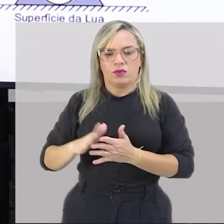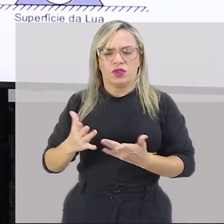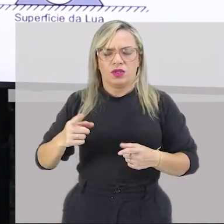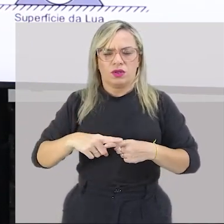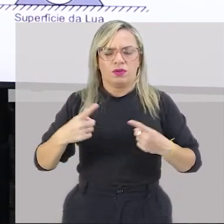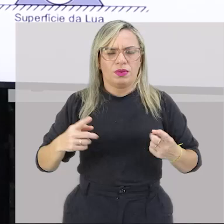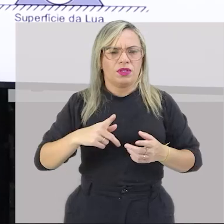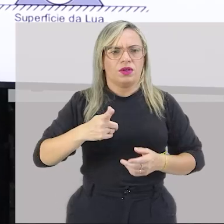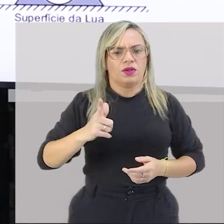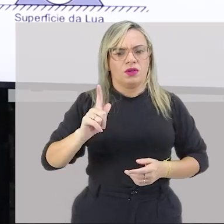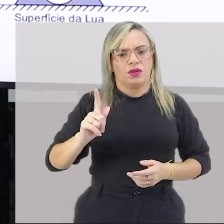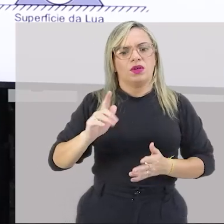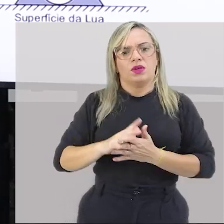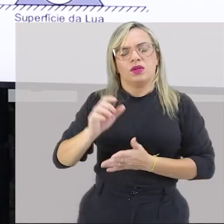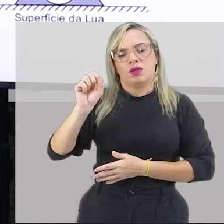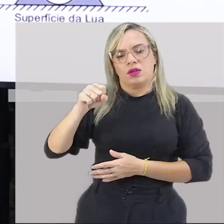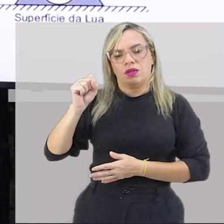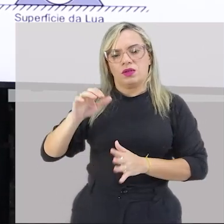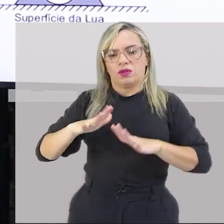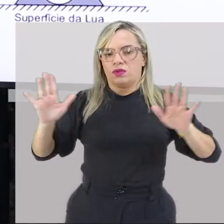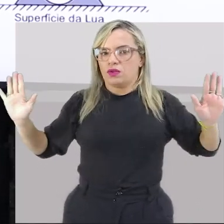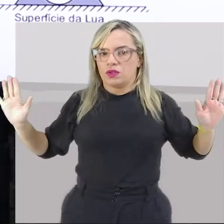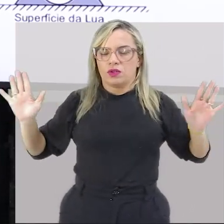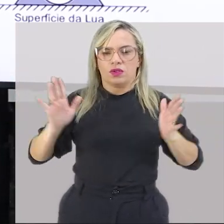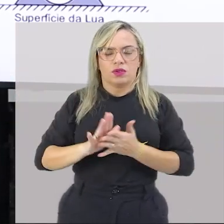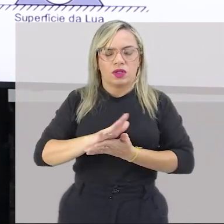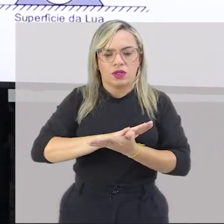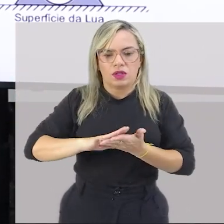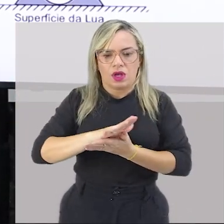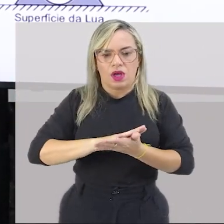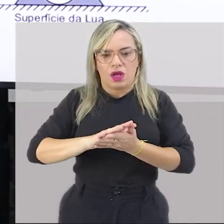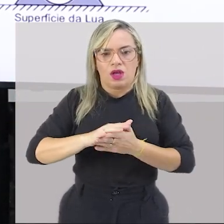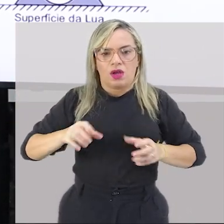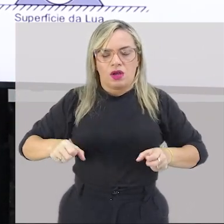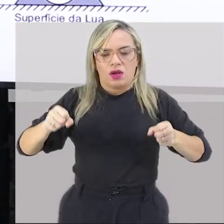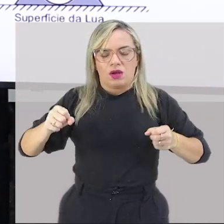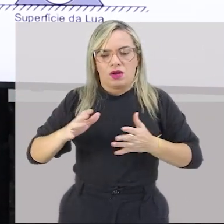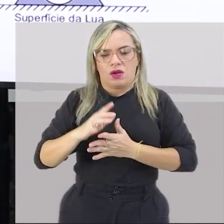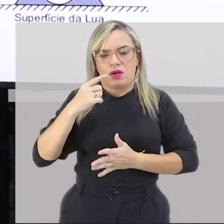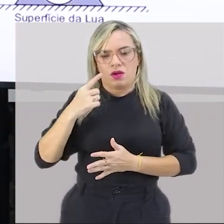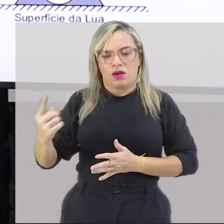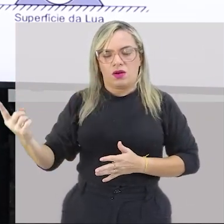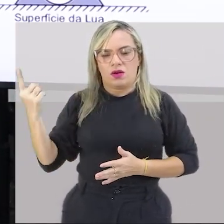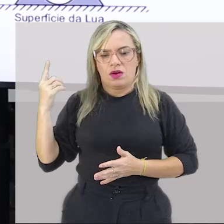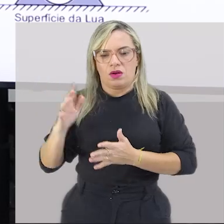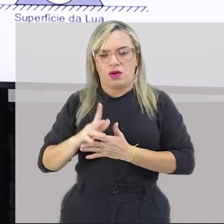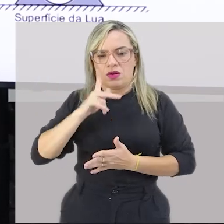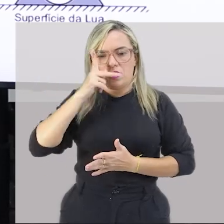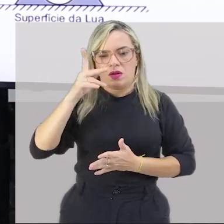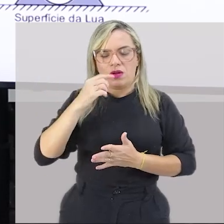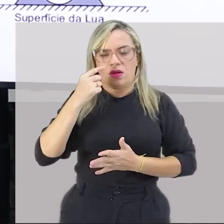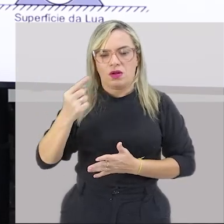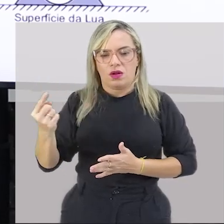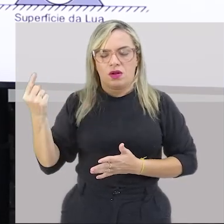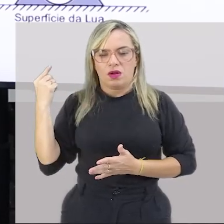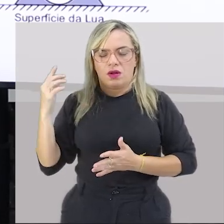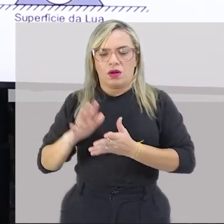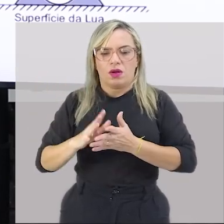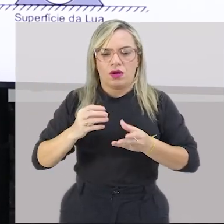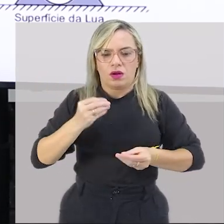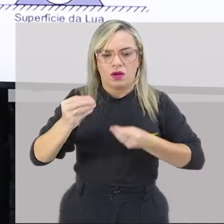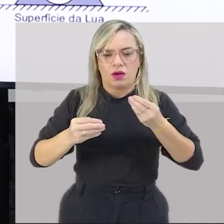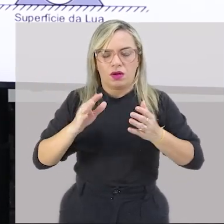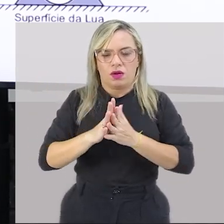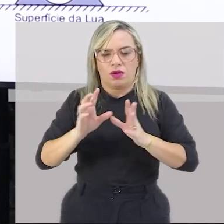peso, não? É, se você não estiver segurando em nada, aquela força que a balança vai fazer em você, bora pra cá, ó. Como